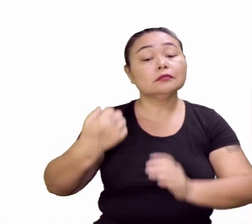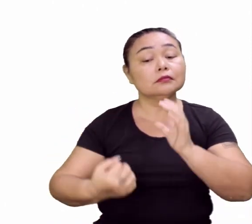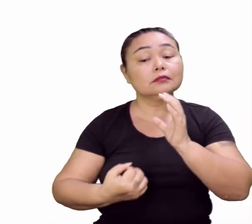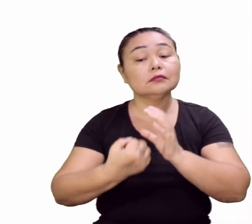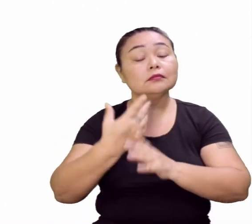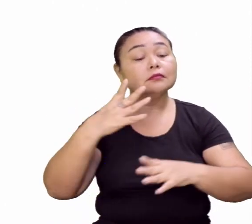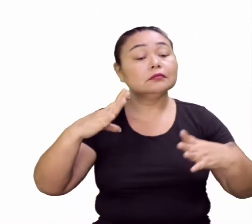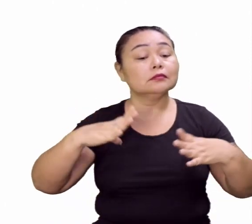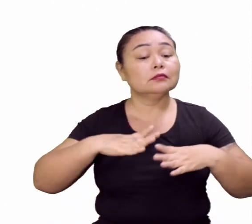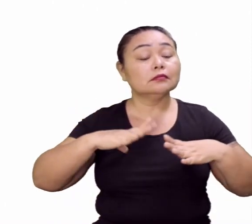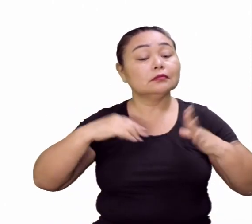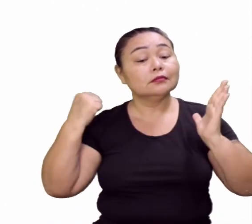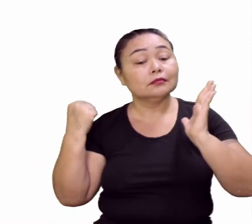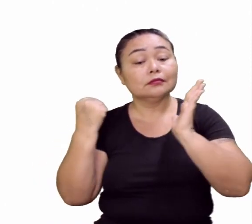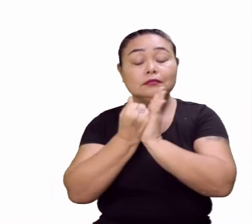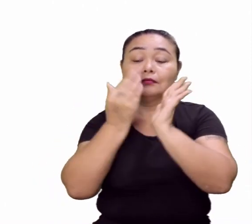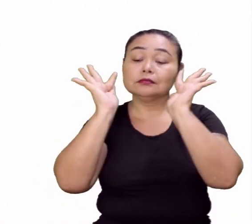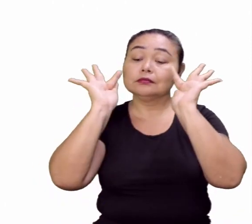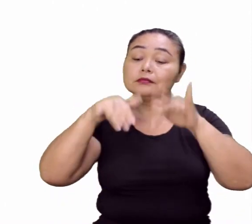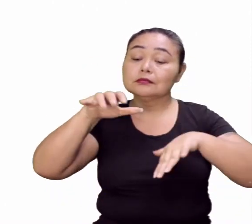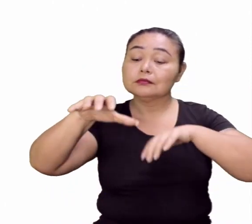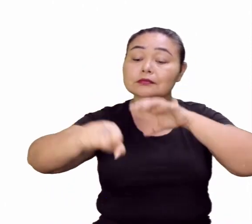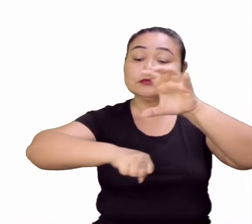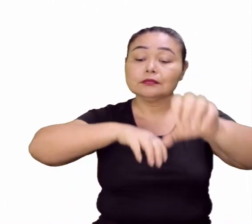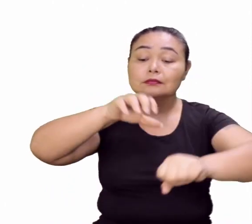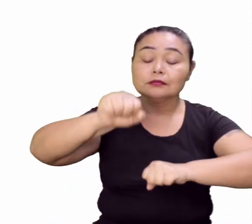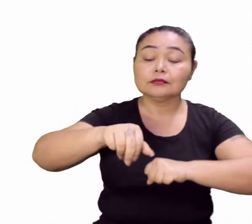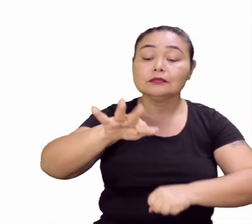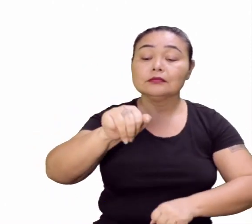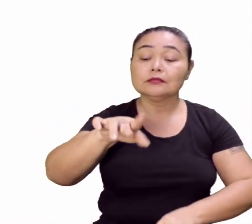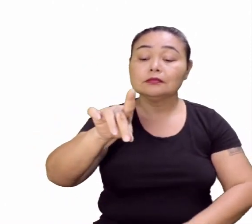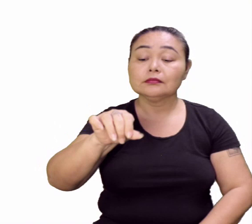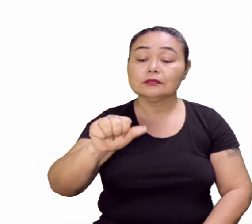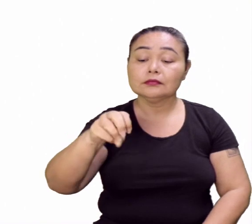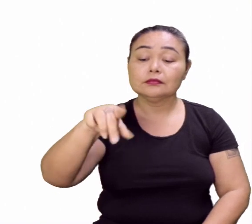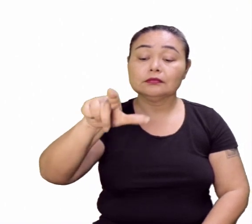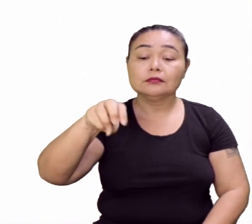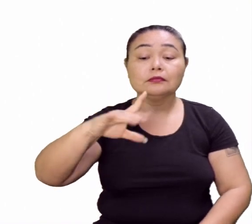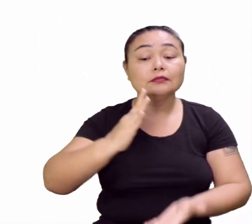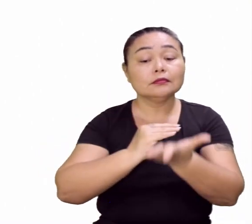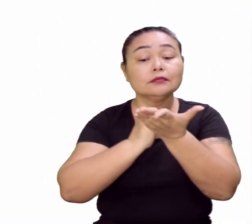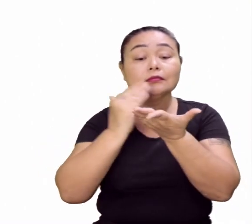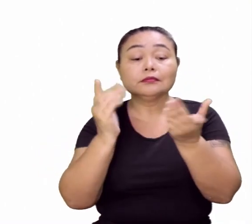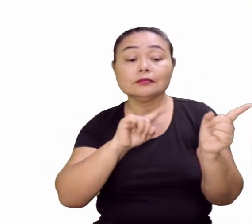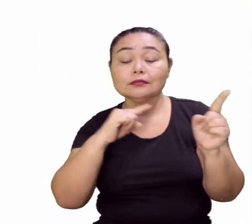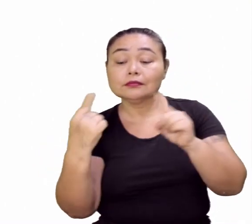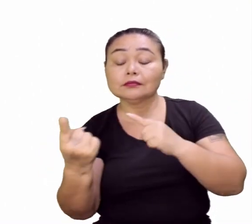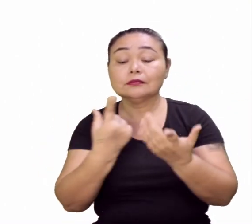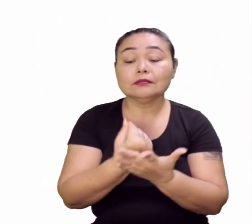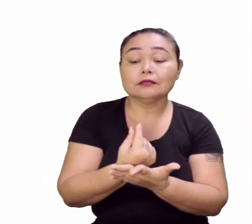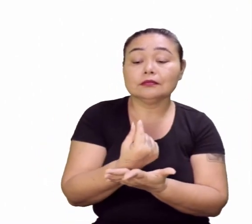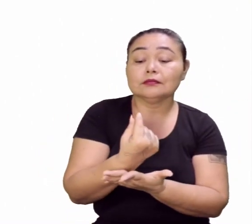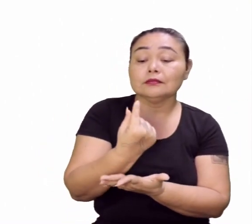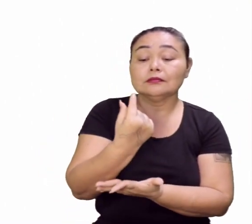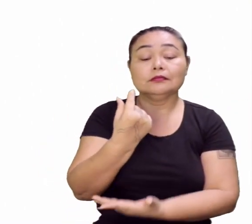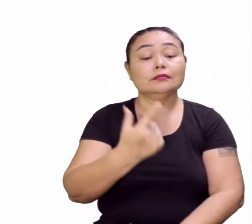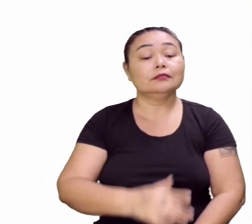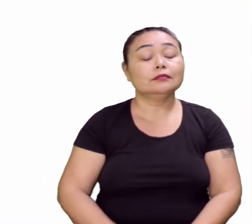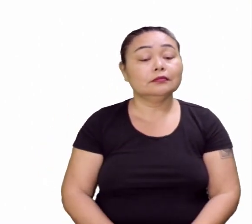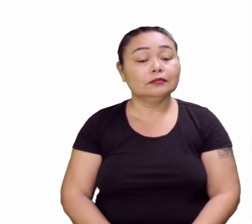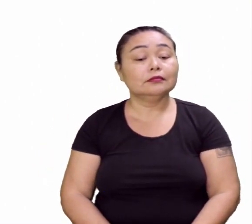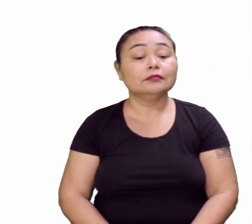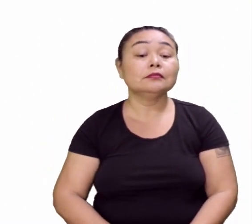cidades, marcando aí o fim do feudalismo, que o professor Jorge estava falando há pouco, e o início da transição para o